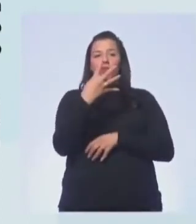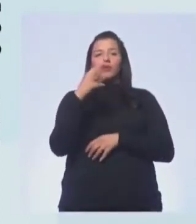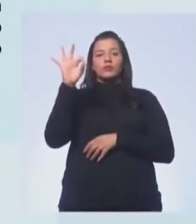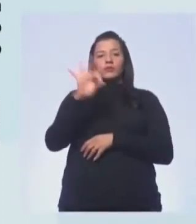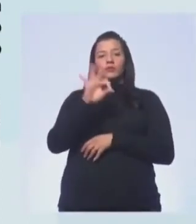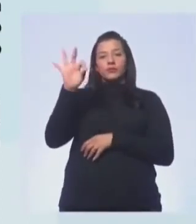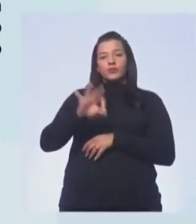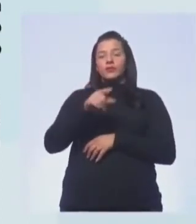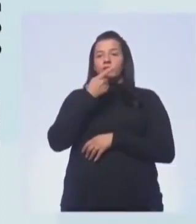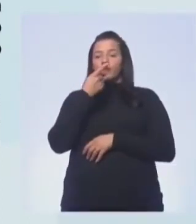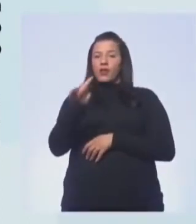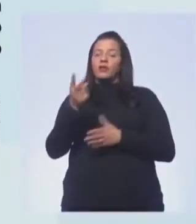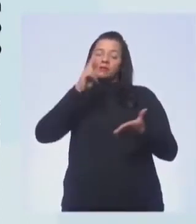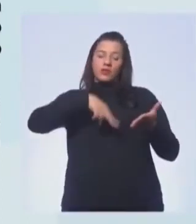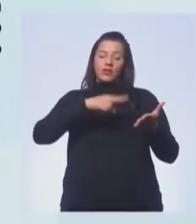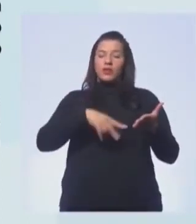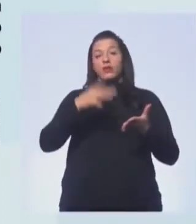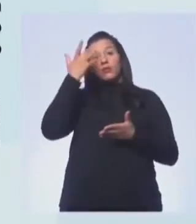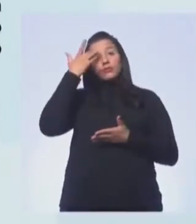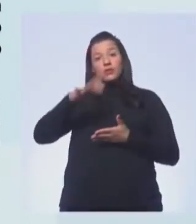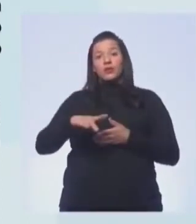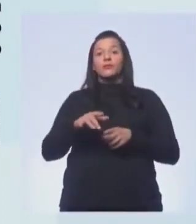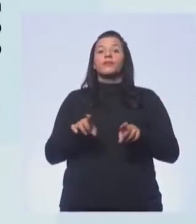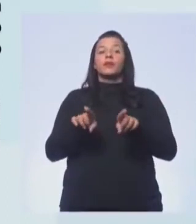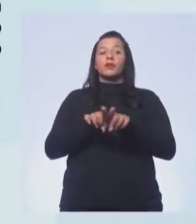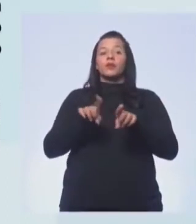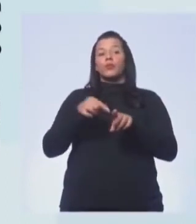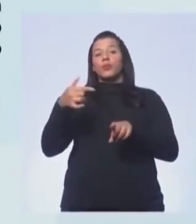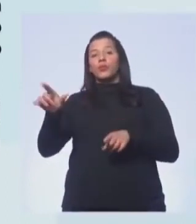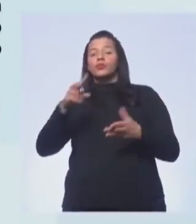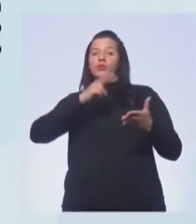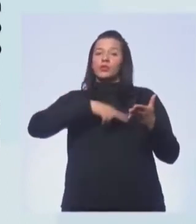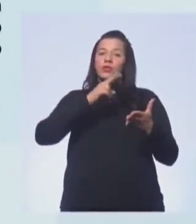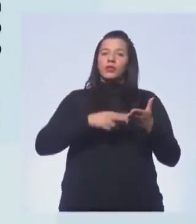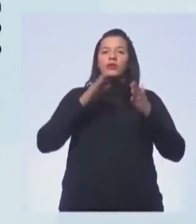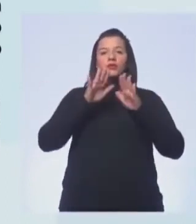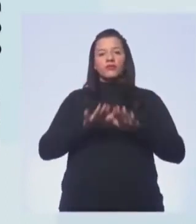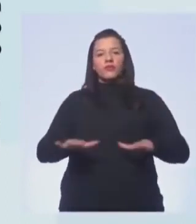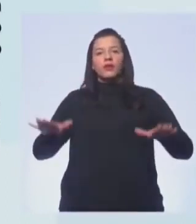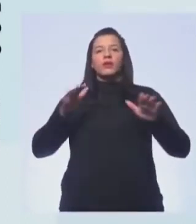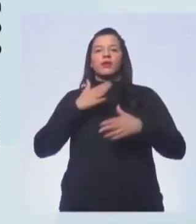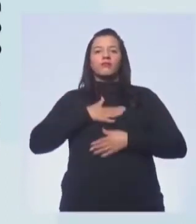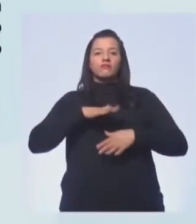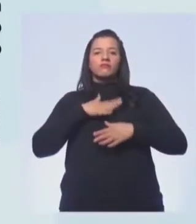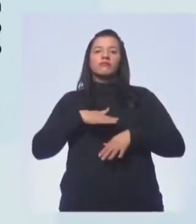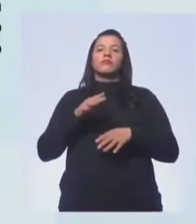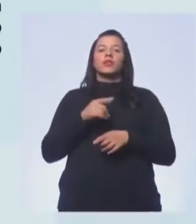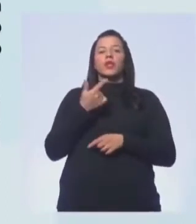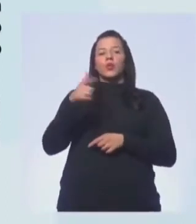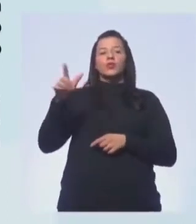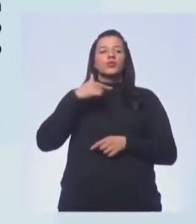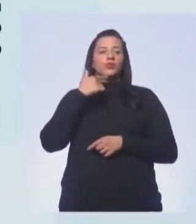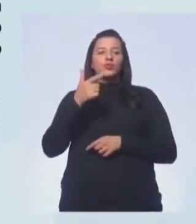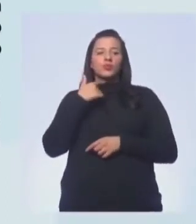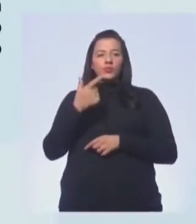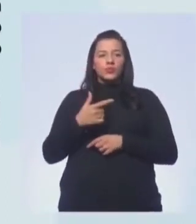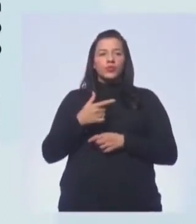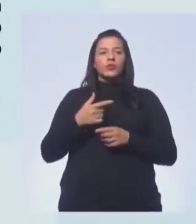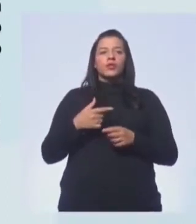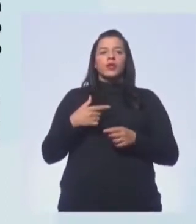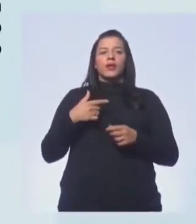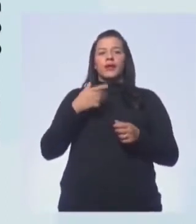saber ler, outros 19% disseram ler muito devagar, 13% não tem concentração suficiente para ler e 9%